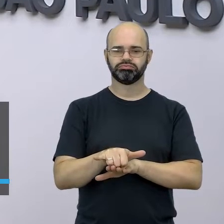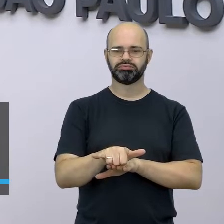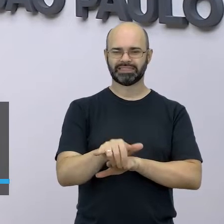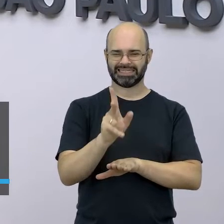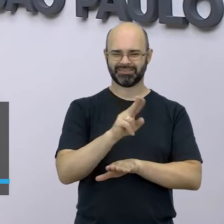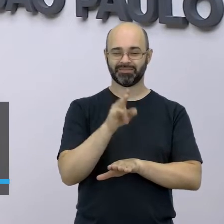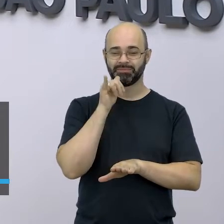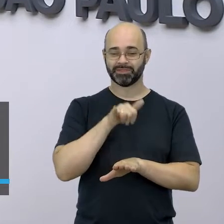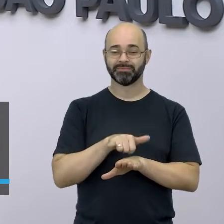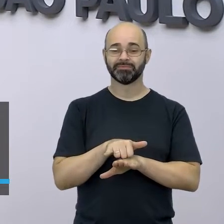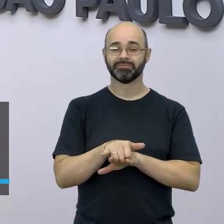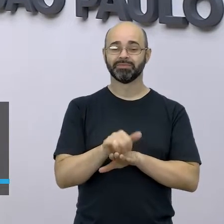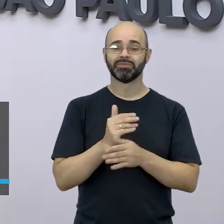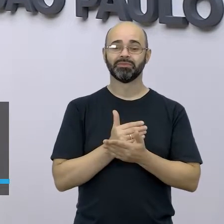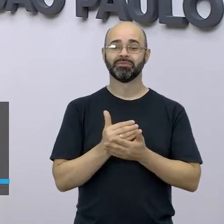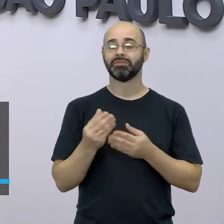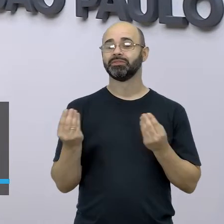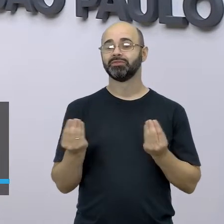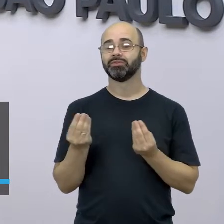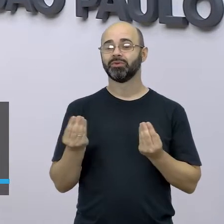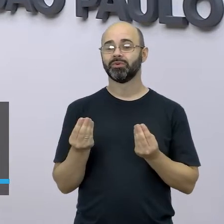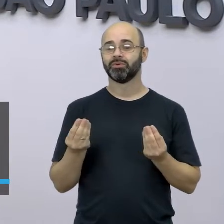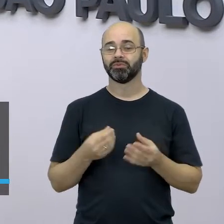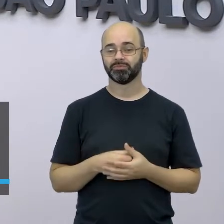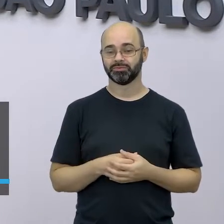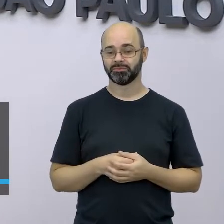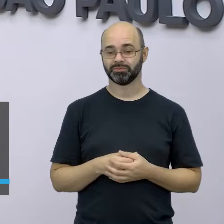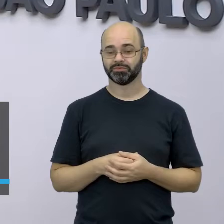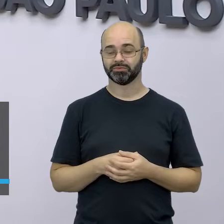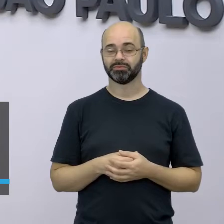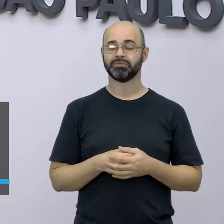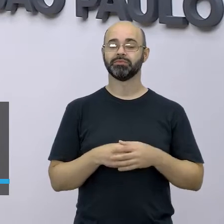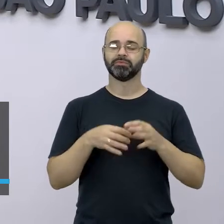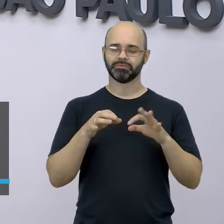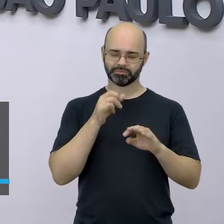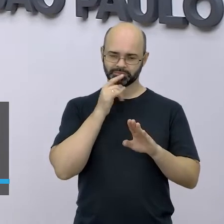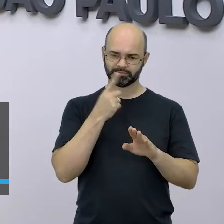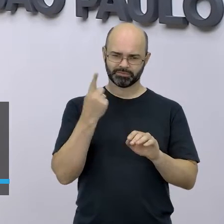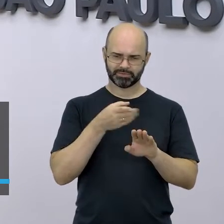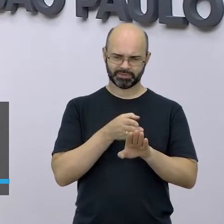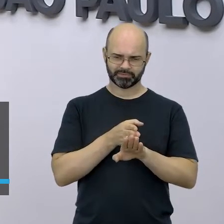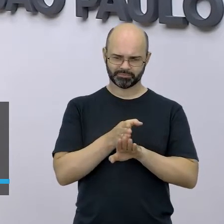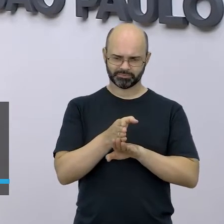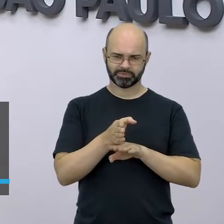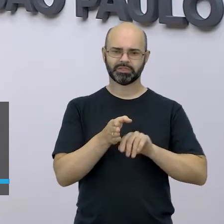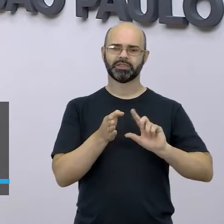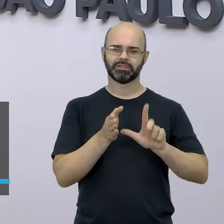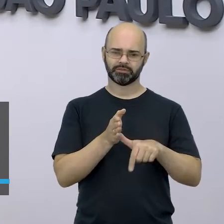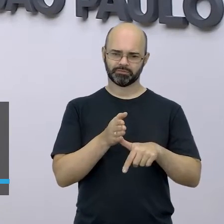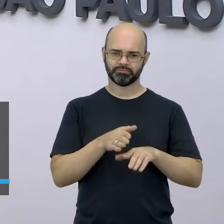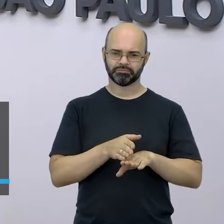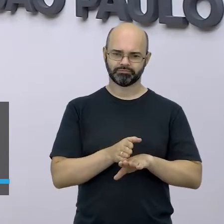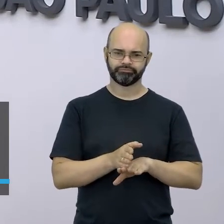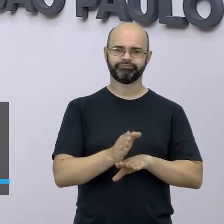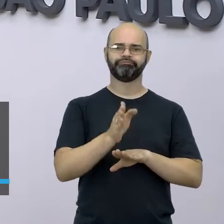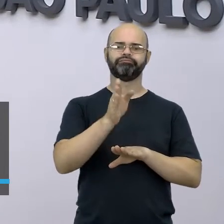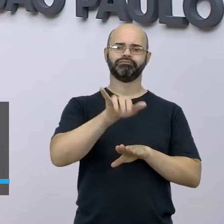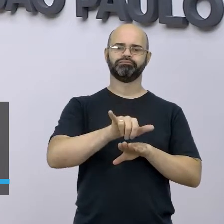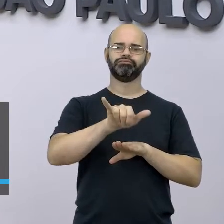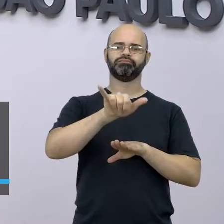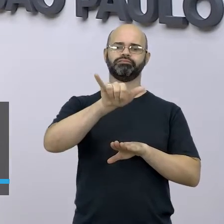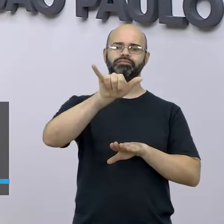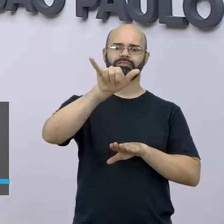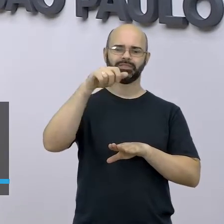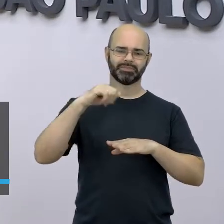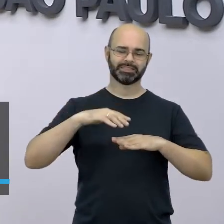do avião numa decolagem, ele precisa, enfim, seguir uma linha reta para depois ele alçar voo e etc. Precisa de uma estabilidade do